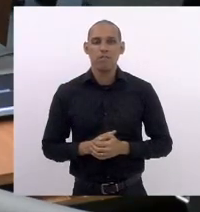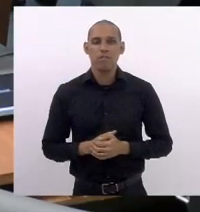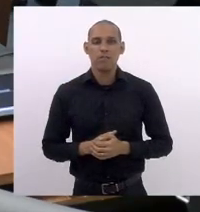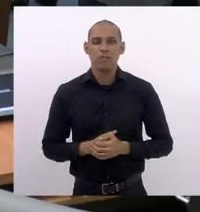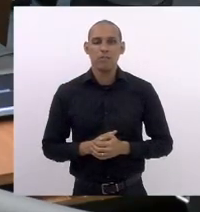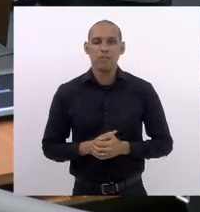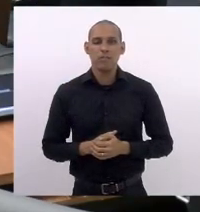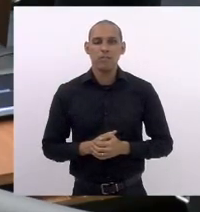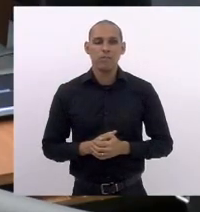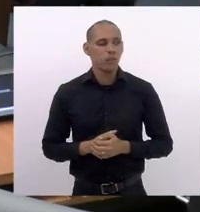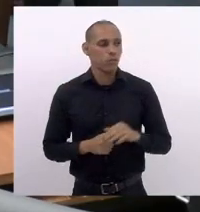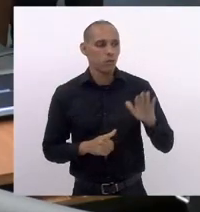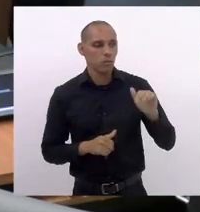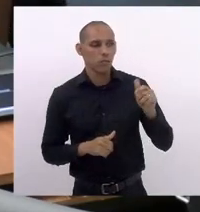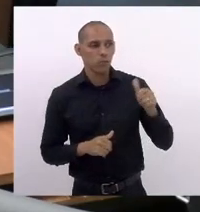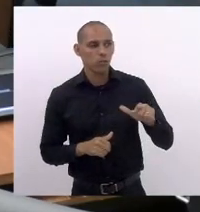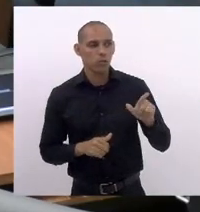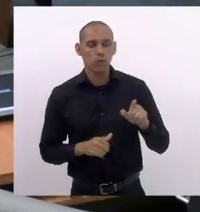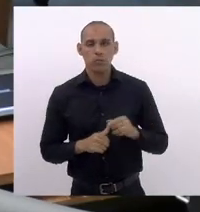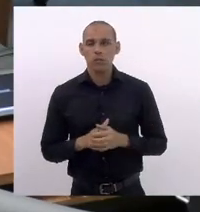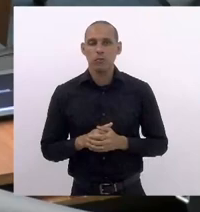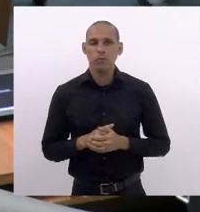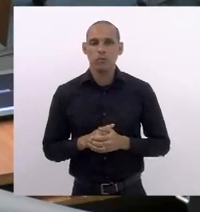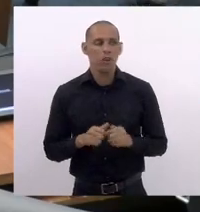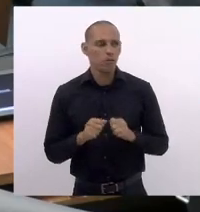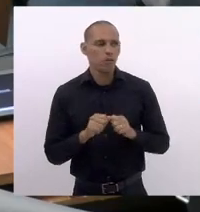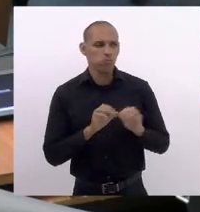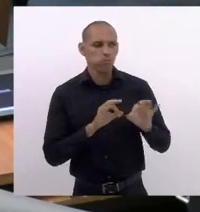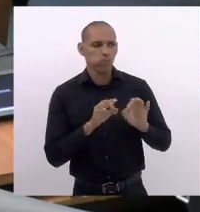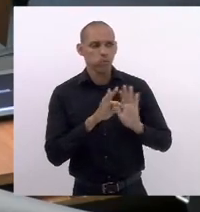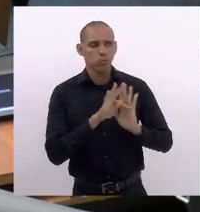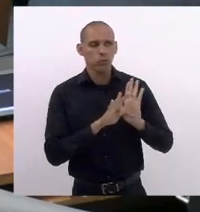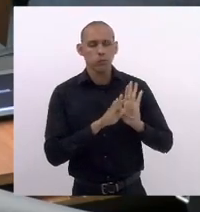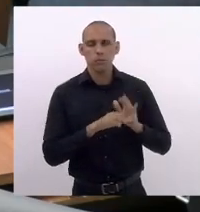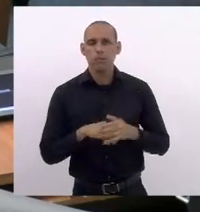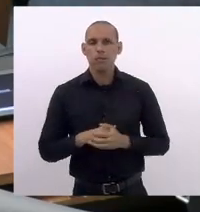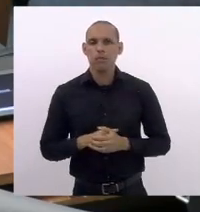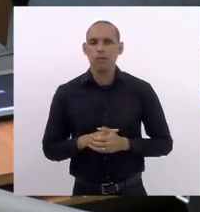Luiz, eu vou te chamar de novo para você fazer só um ajuste no texto.